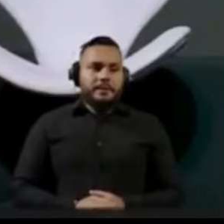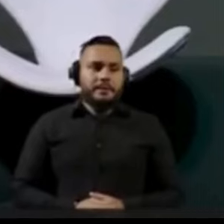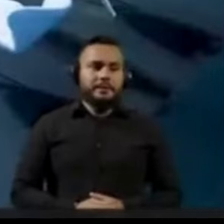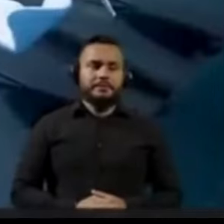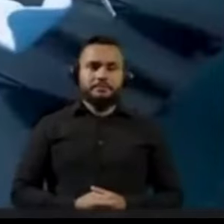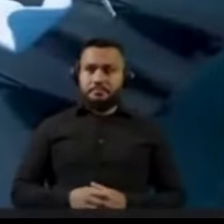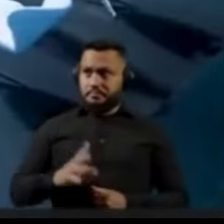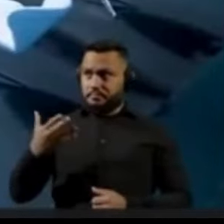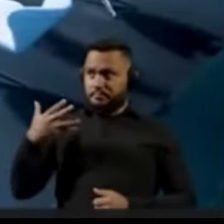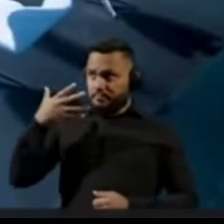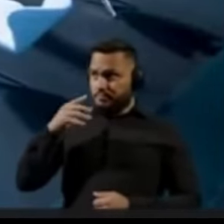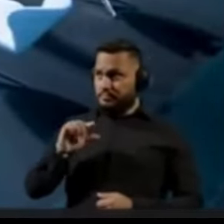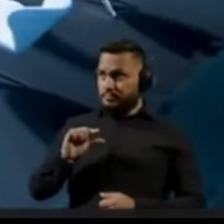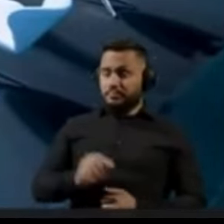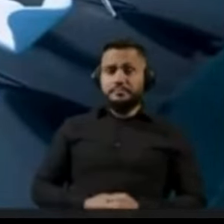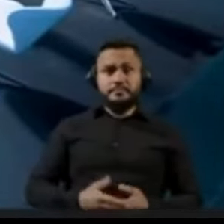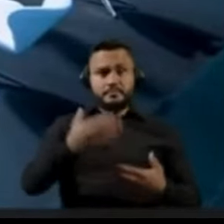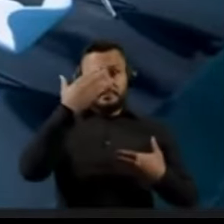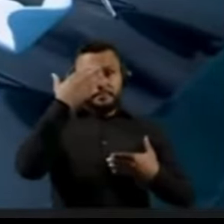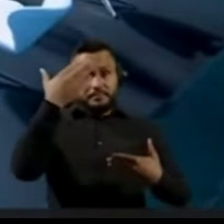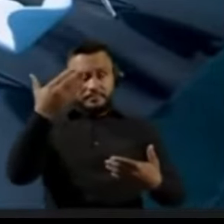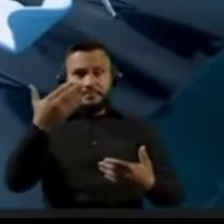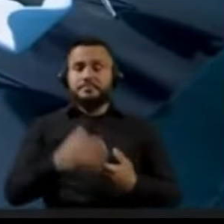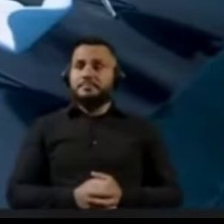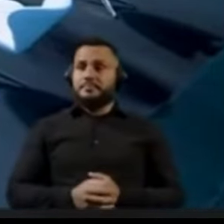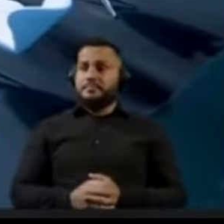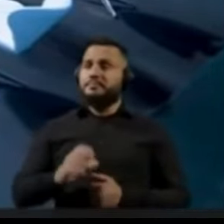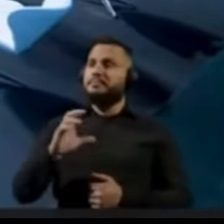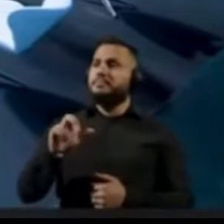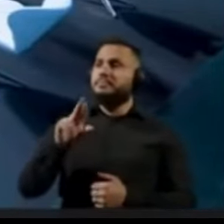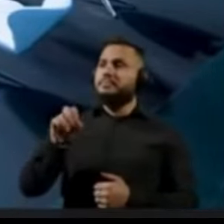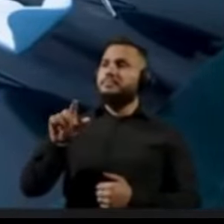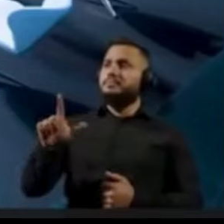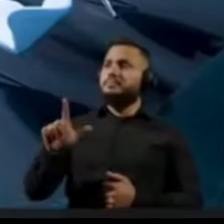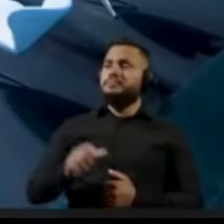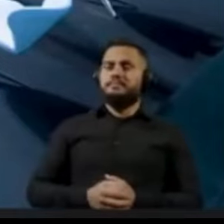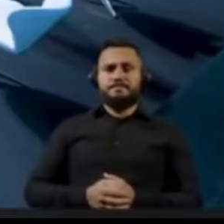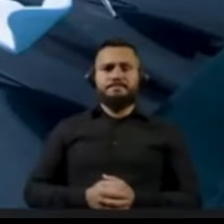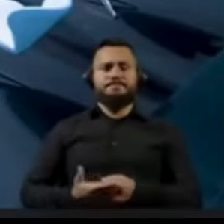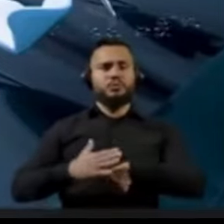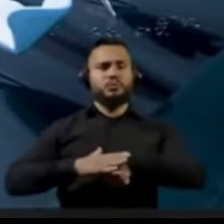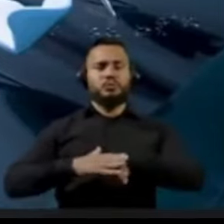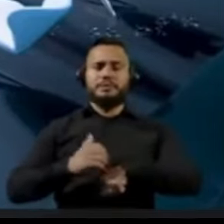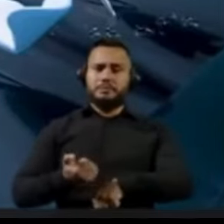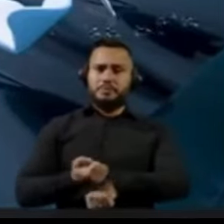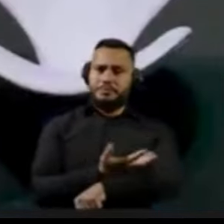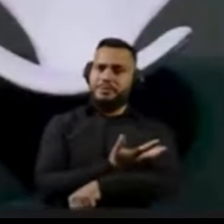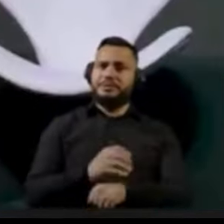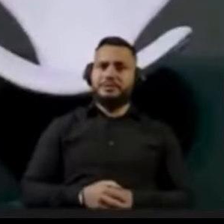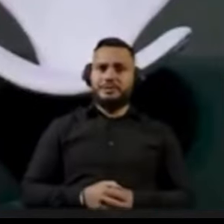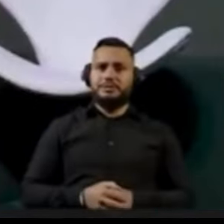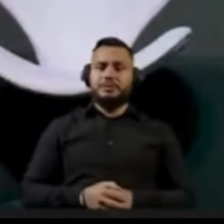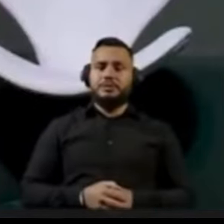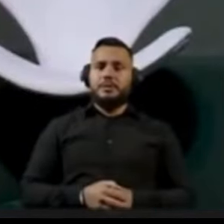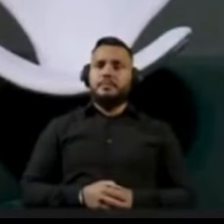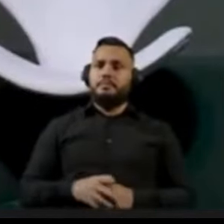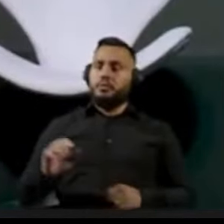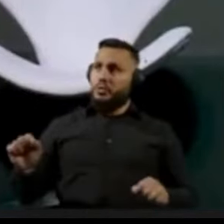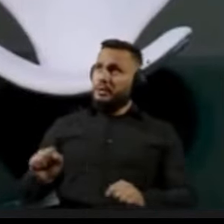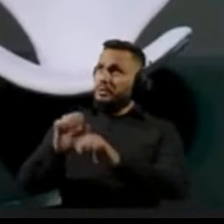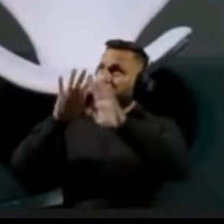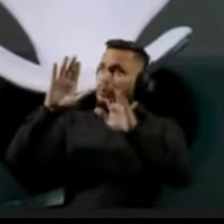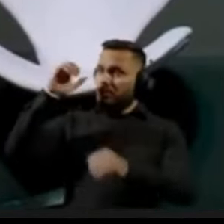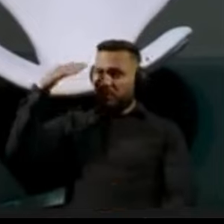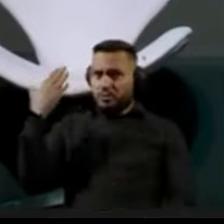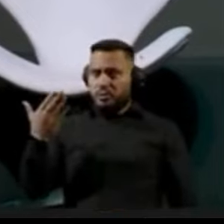Quer dar uma palhinha? Obrigado, presidente Carol. Que cena emocionante, né? Que cena tocante. Toda honra e toda glória ao Senhor dos